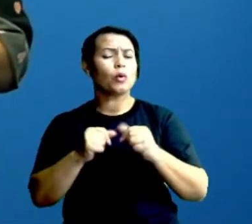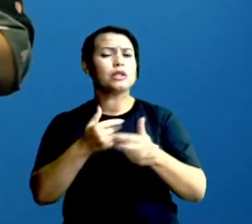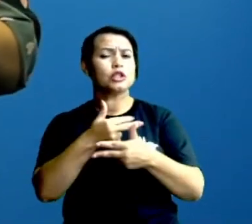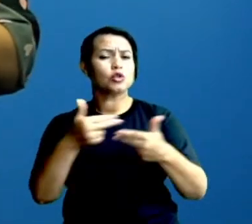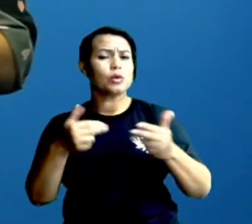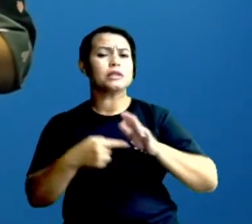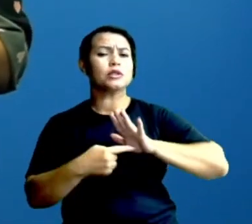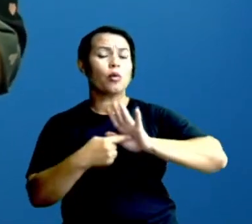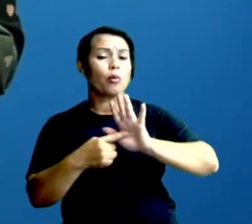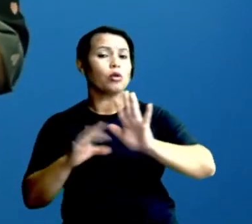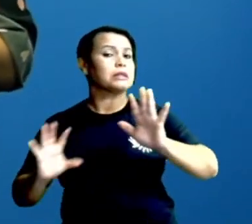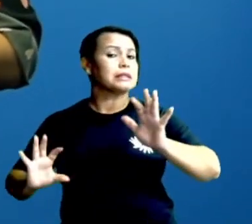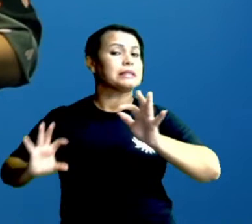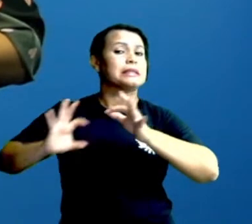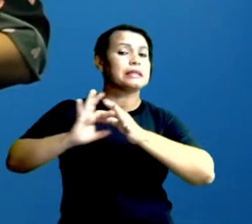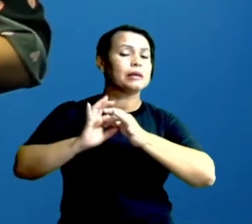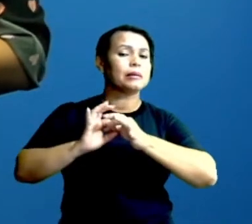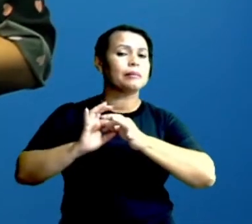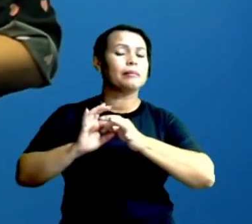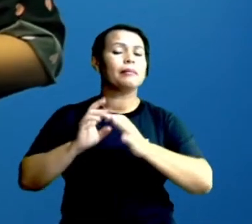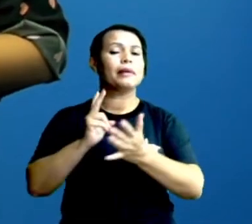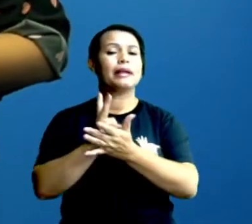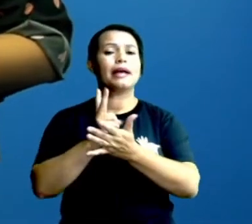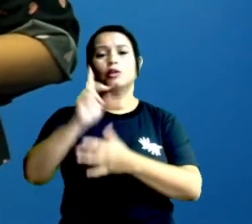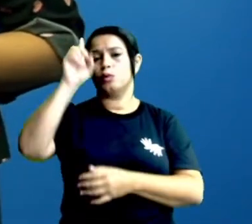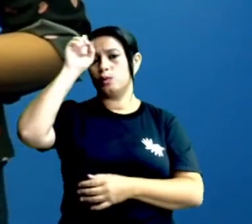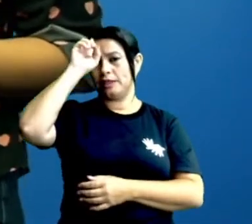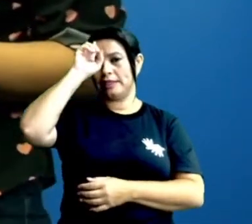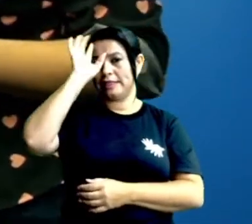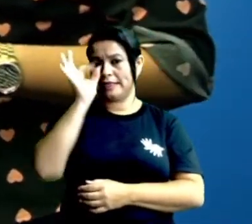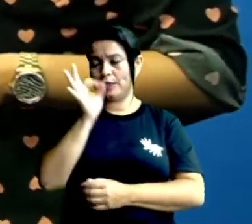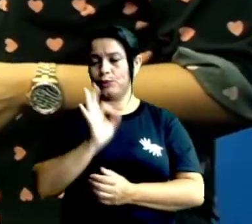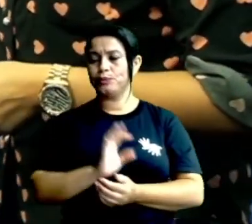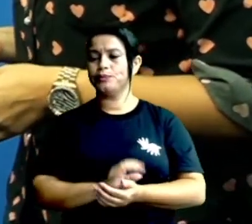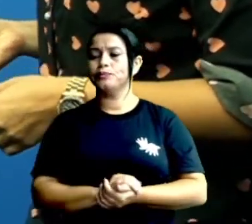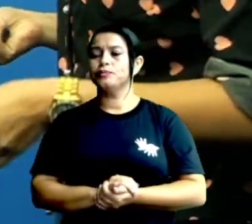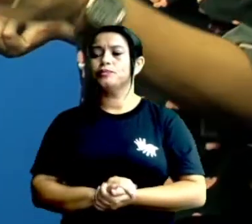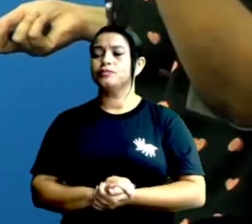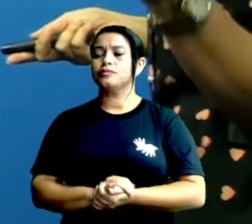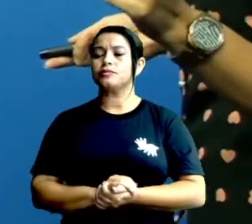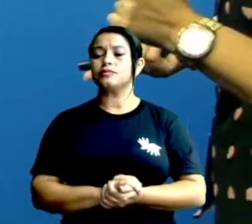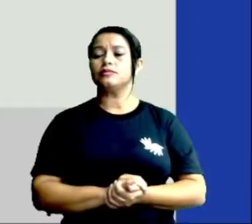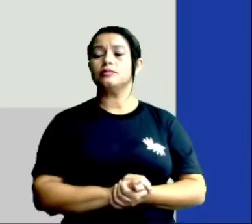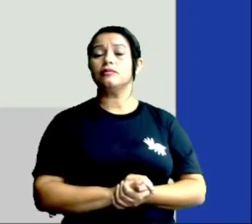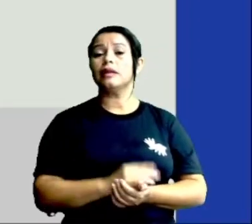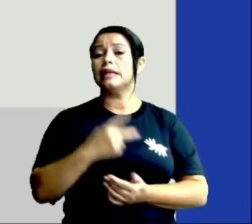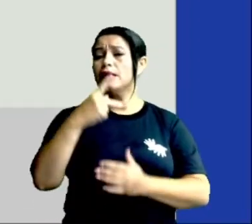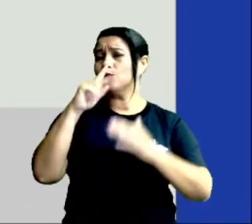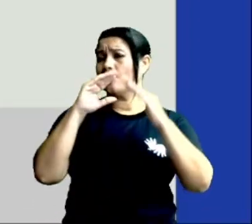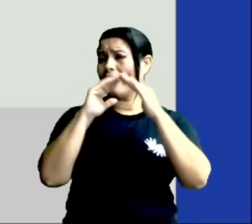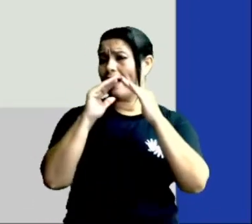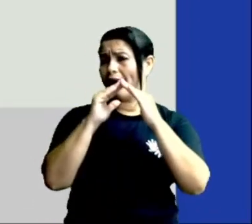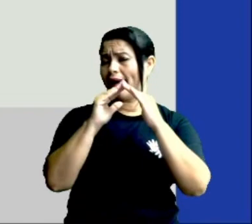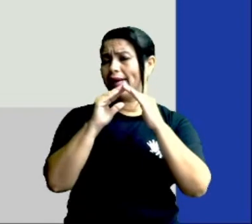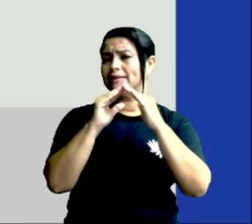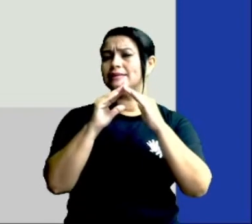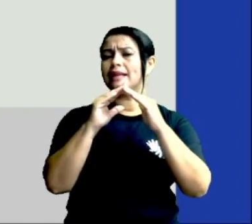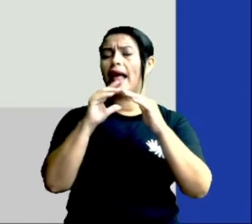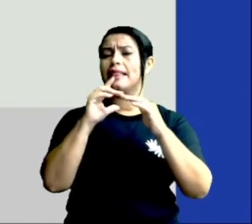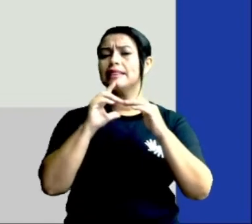é sempre ligado ao nosso dia a dia, tá? Ó, na sua casa,